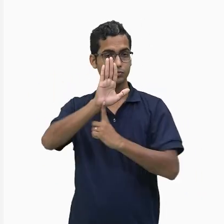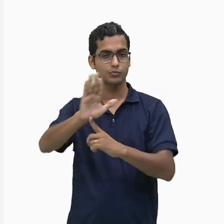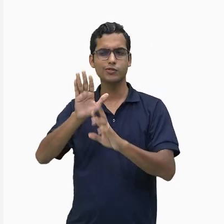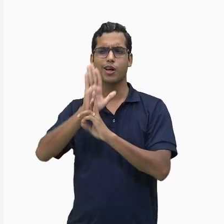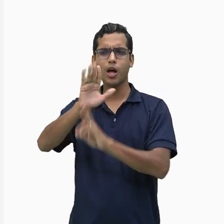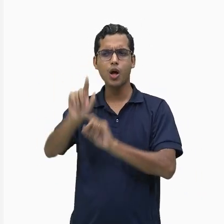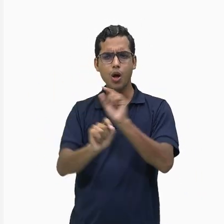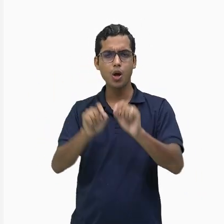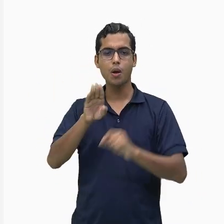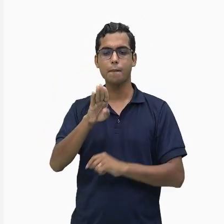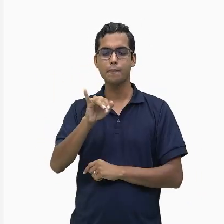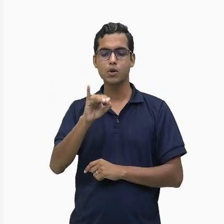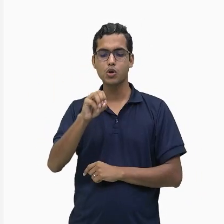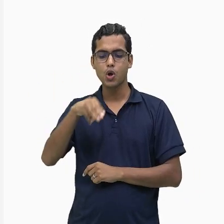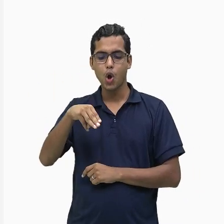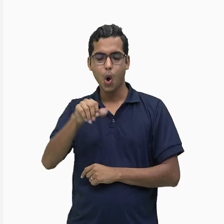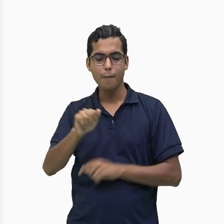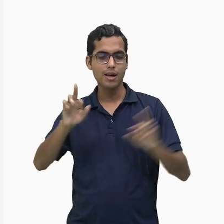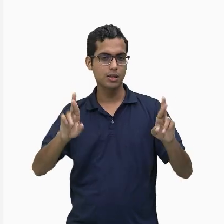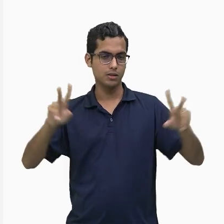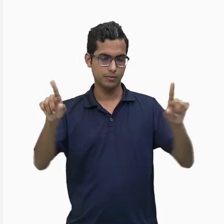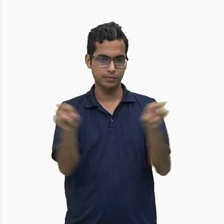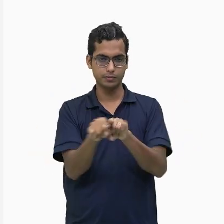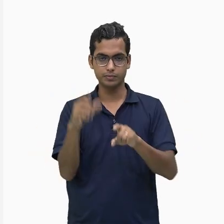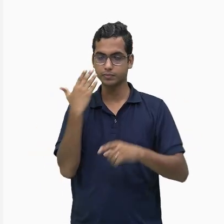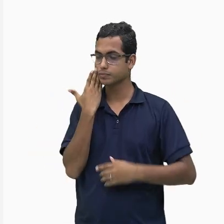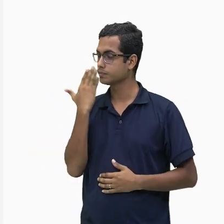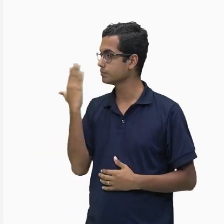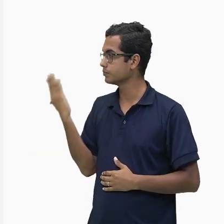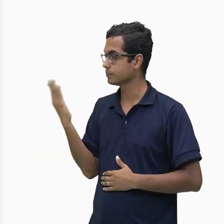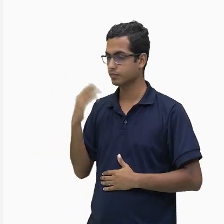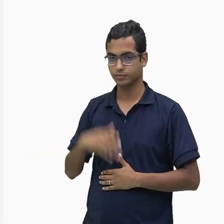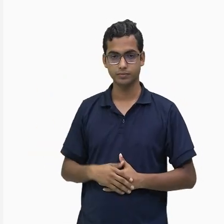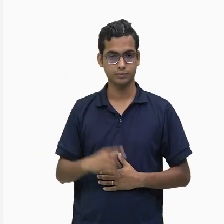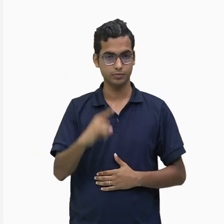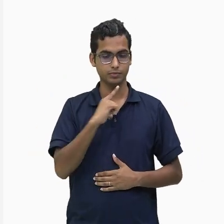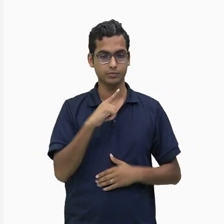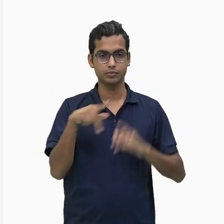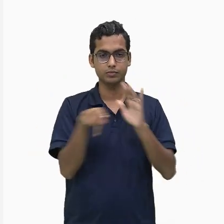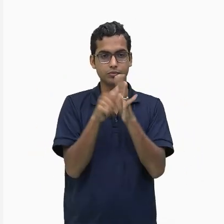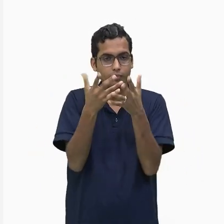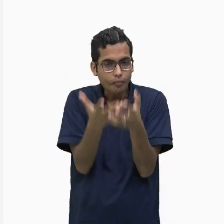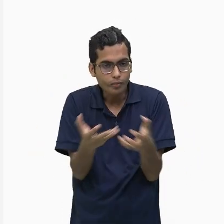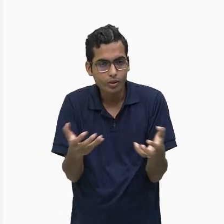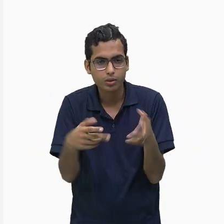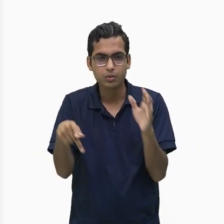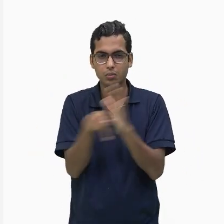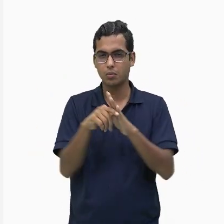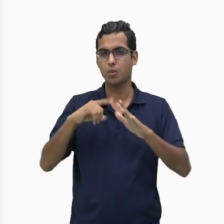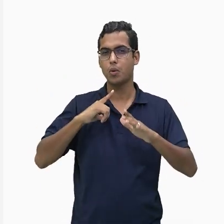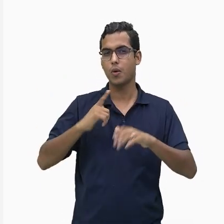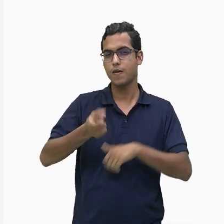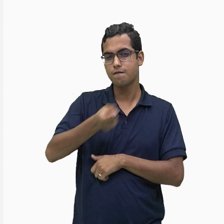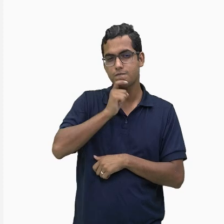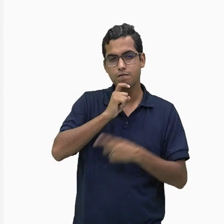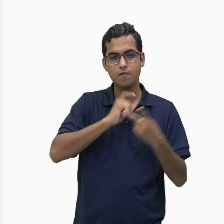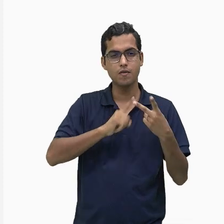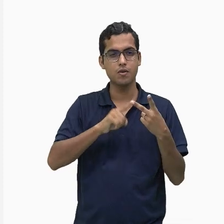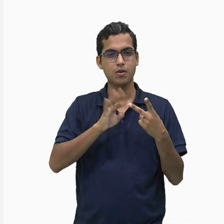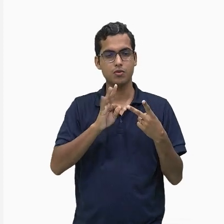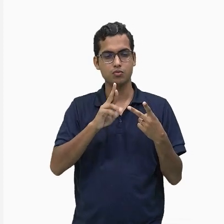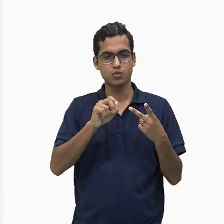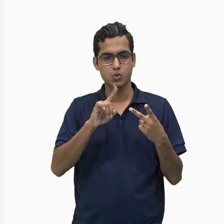um bioma diferente. No caso aí, nós teremos o deserto polar, a tundra, a taiga,